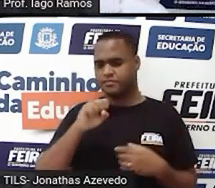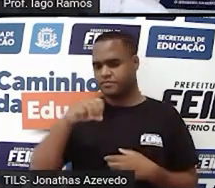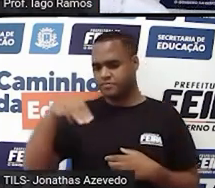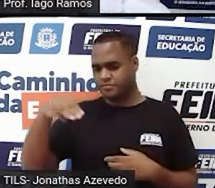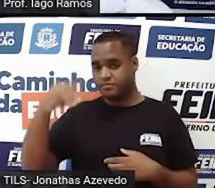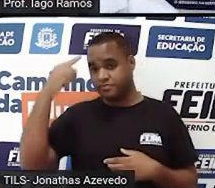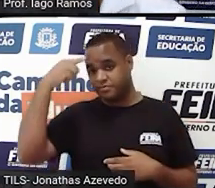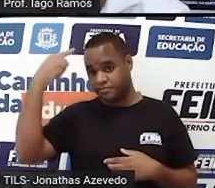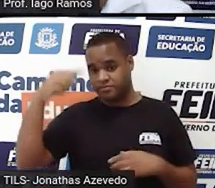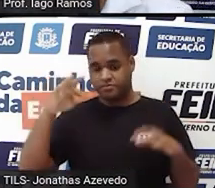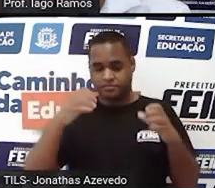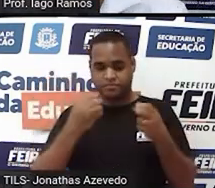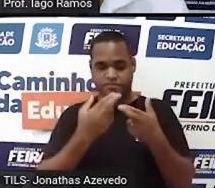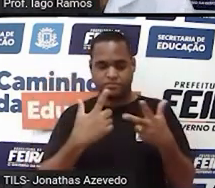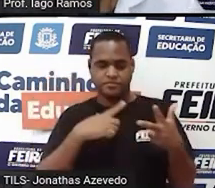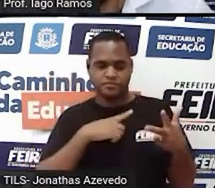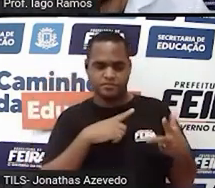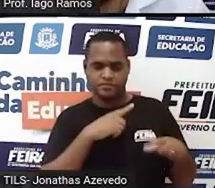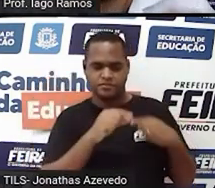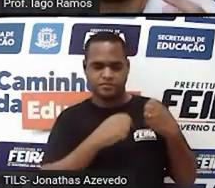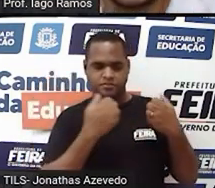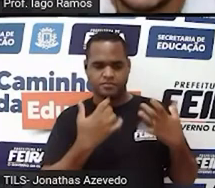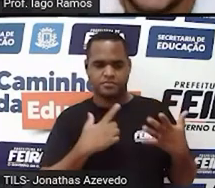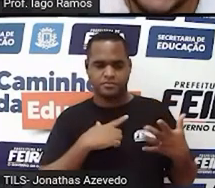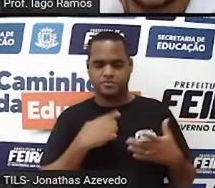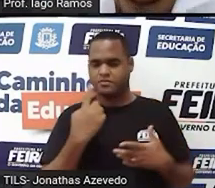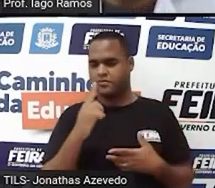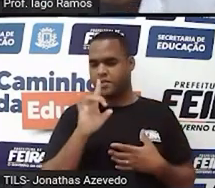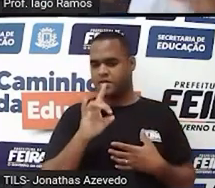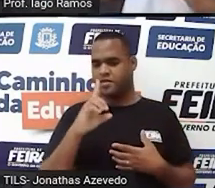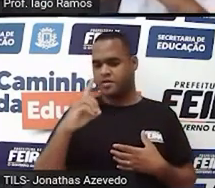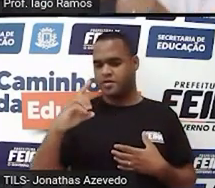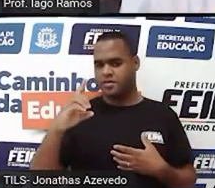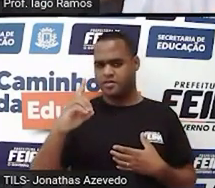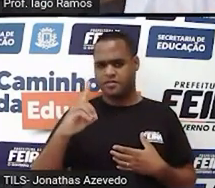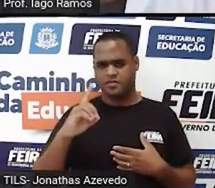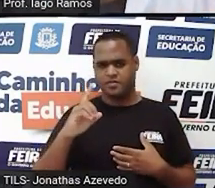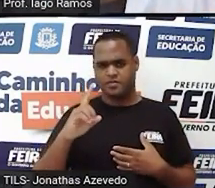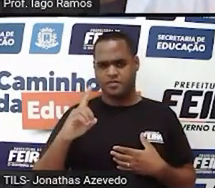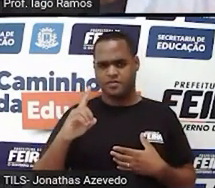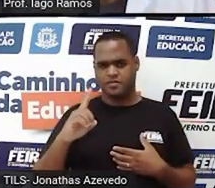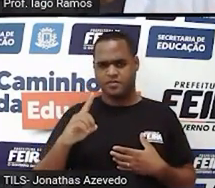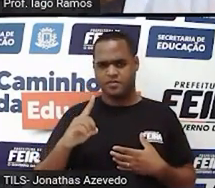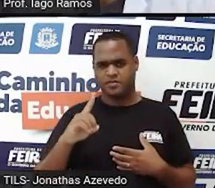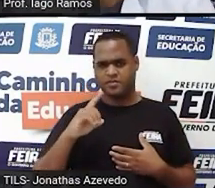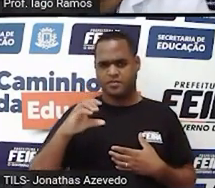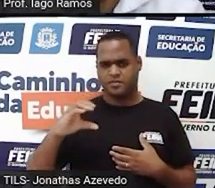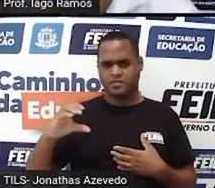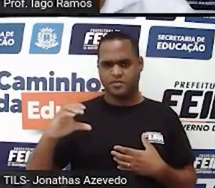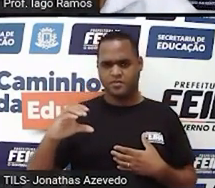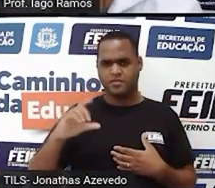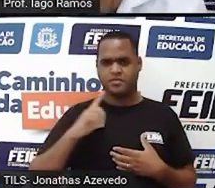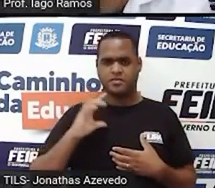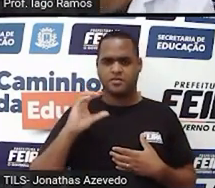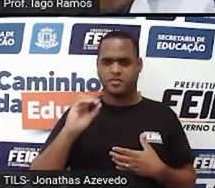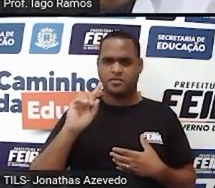submúltiplos é quantos metros cúbicos você tem em um decímetro cúbico você tem